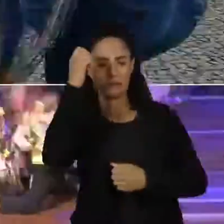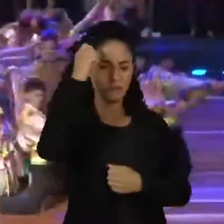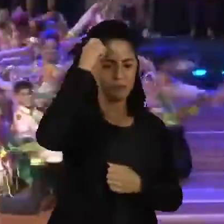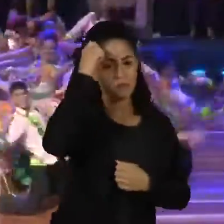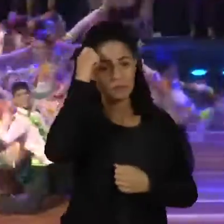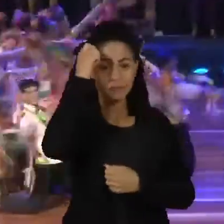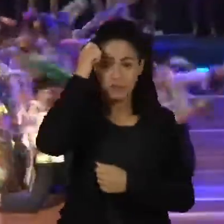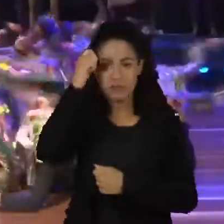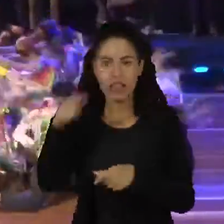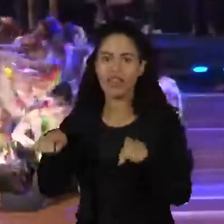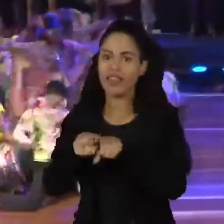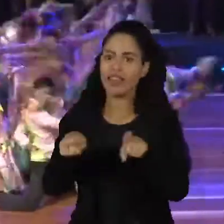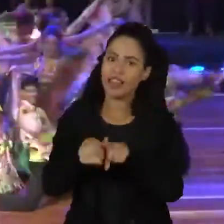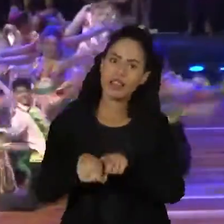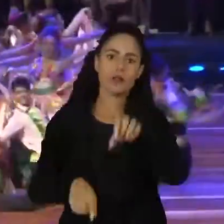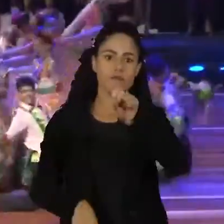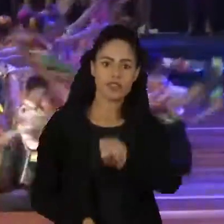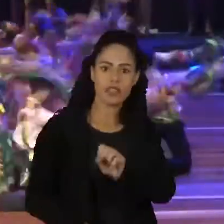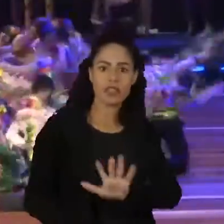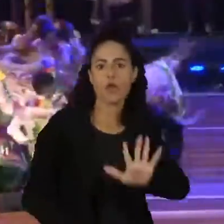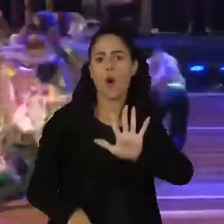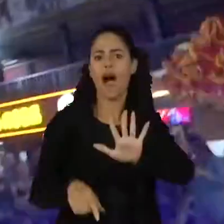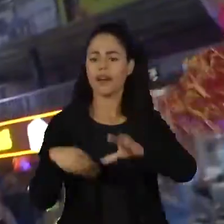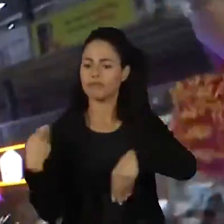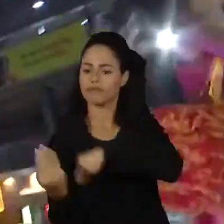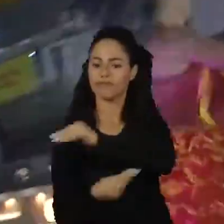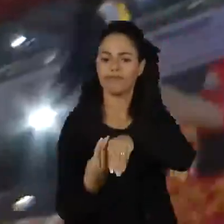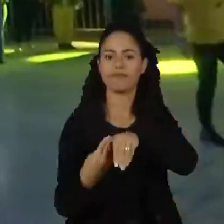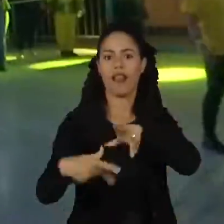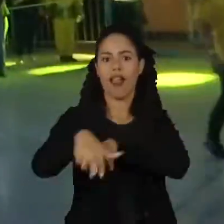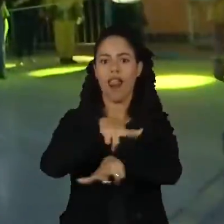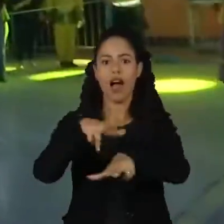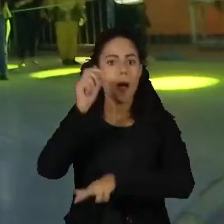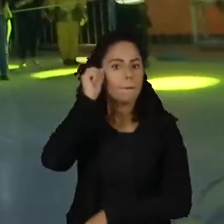No Centro-Oeste, a mistura de culturas.